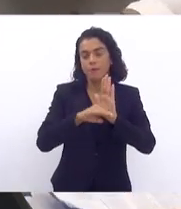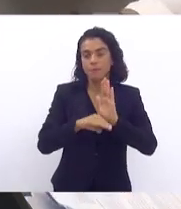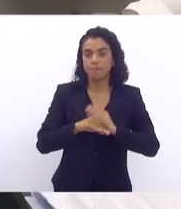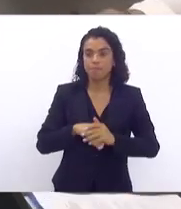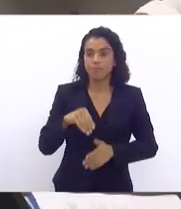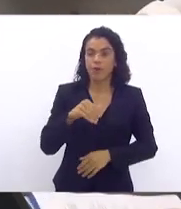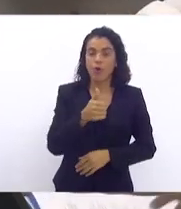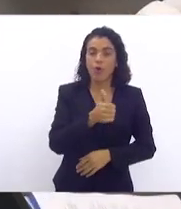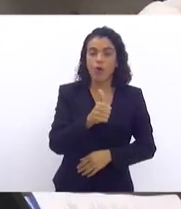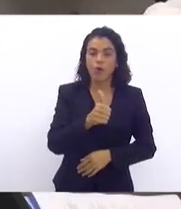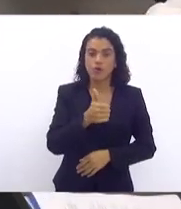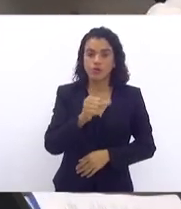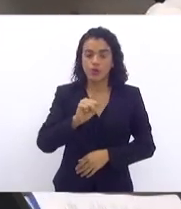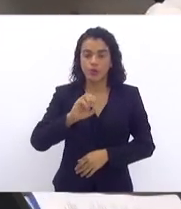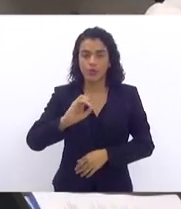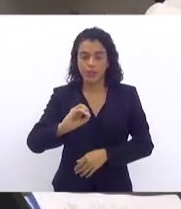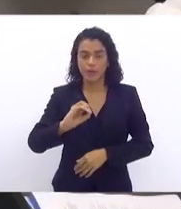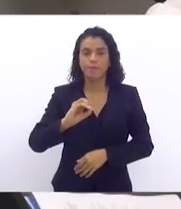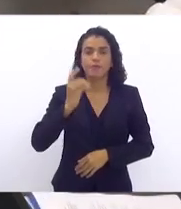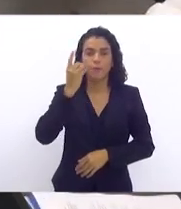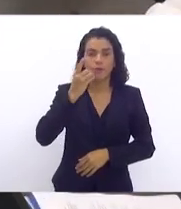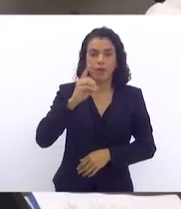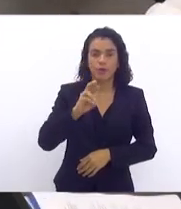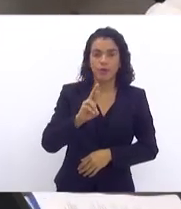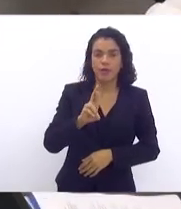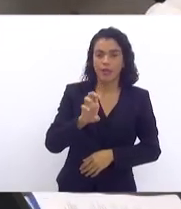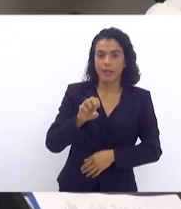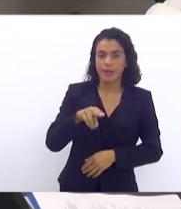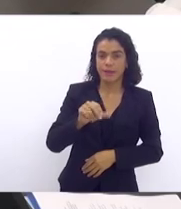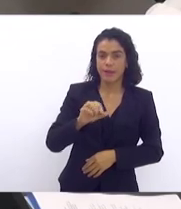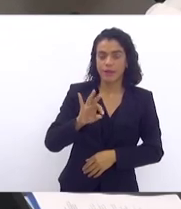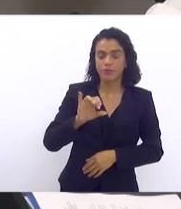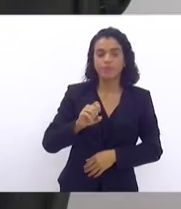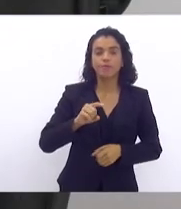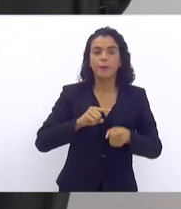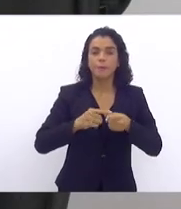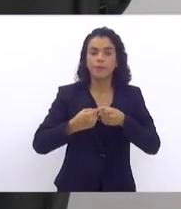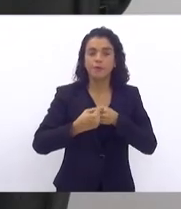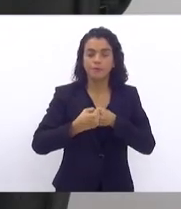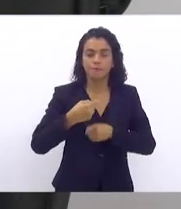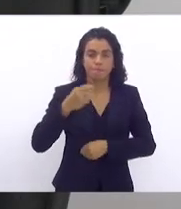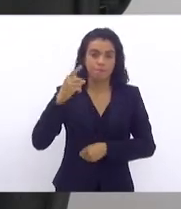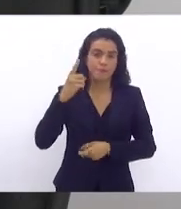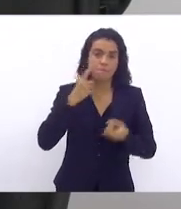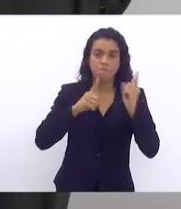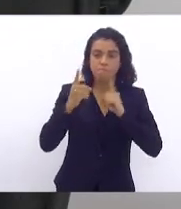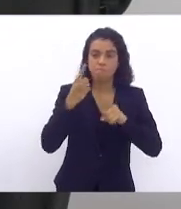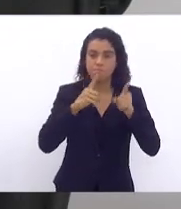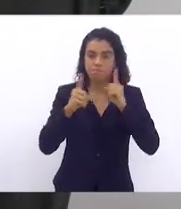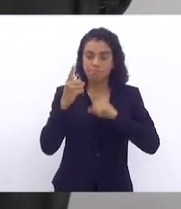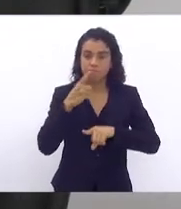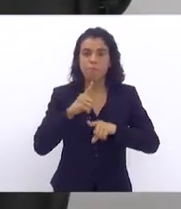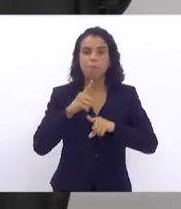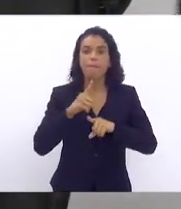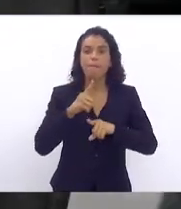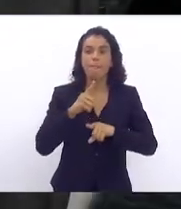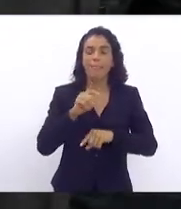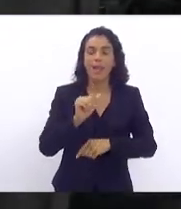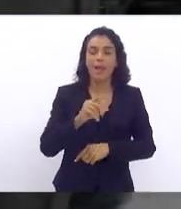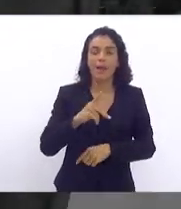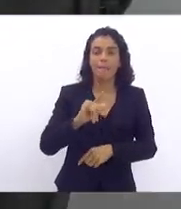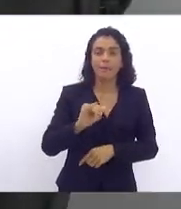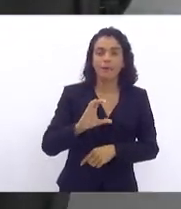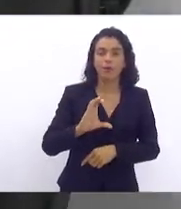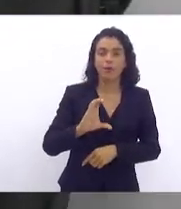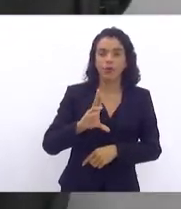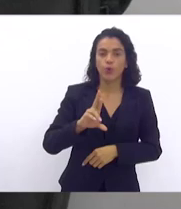pauta, PL 1180 de 23, de autoria do deputado Renato Machado, que declara o município de Maricá como a capital da aquicultura.